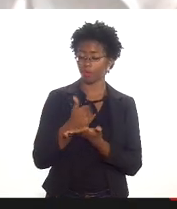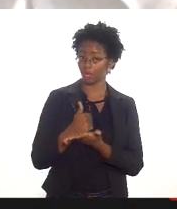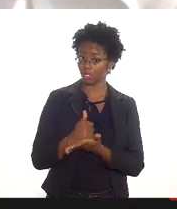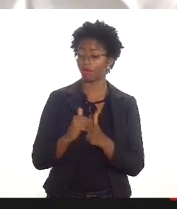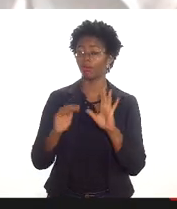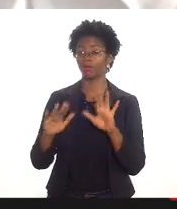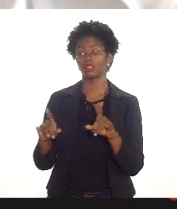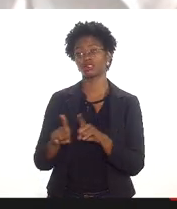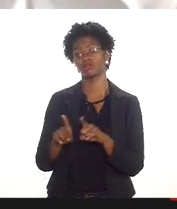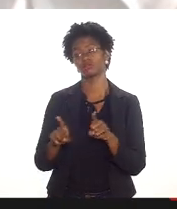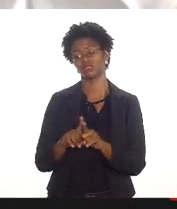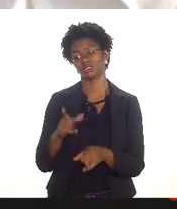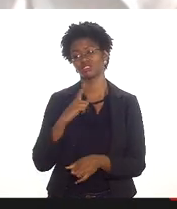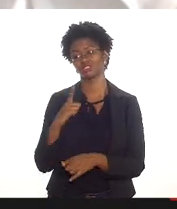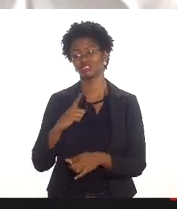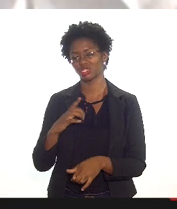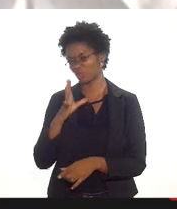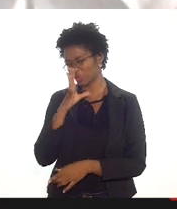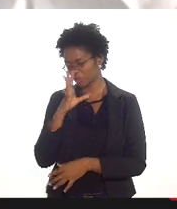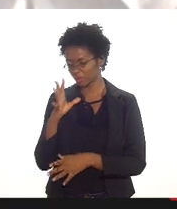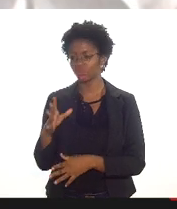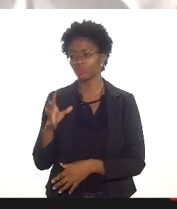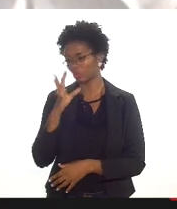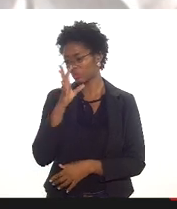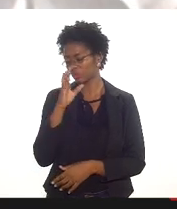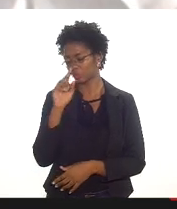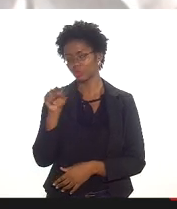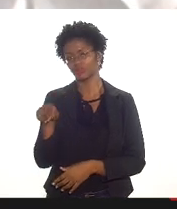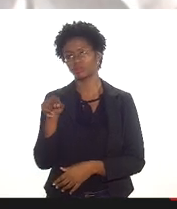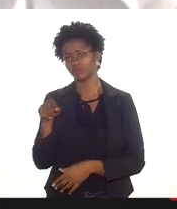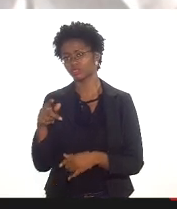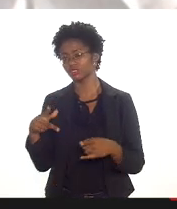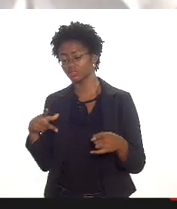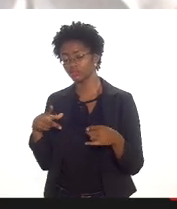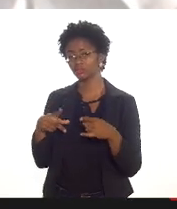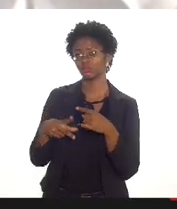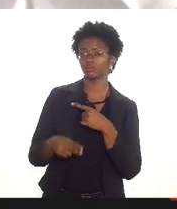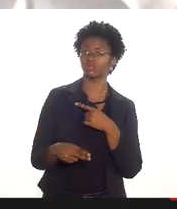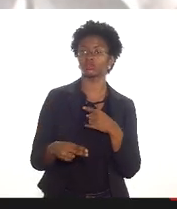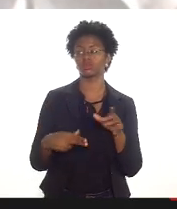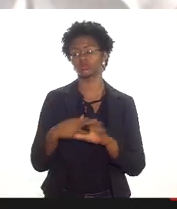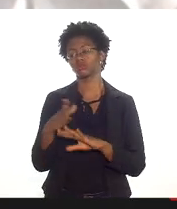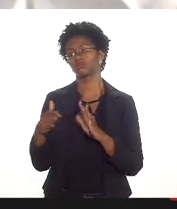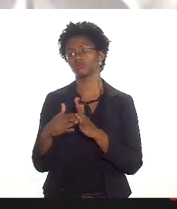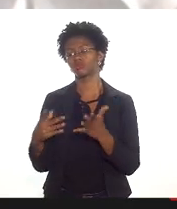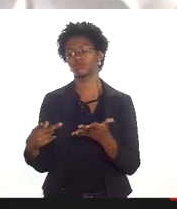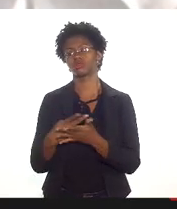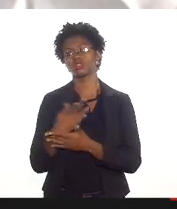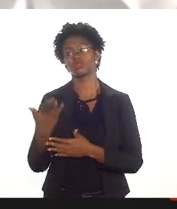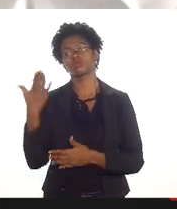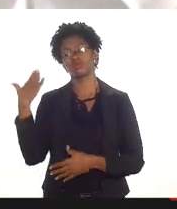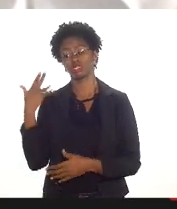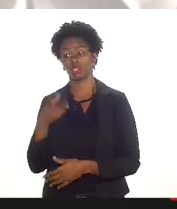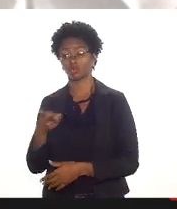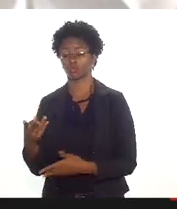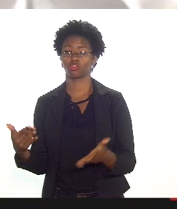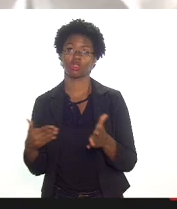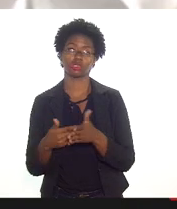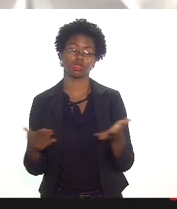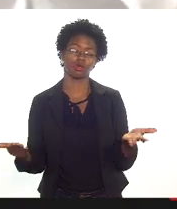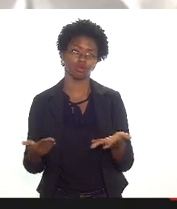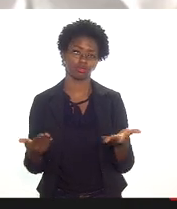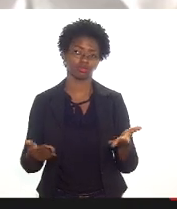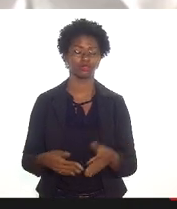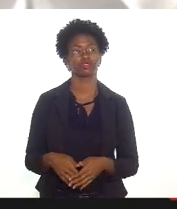tenha um protocolo de acompanhamento que impeça que o que aconteceu no passado se perpetue nos próximos